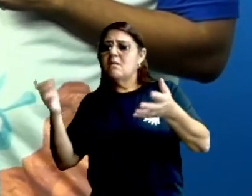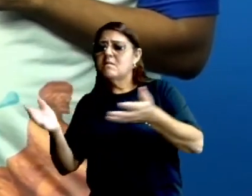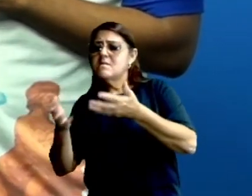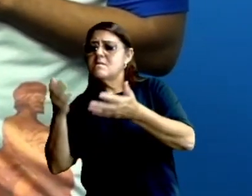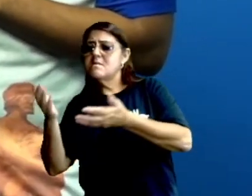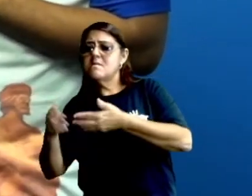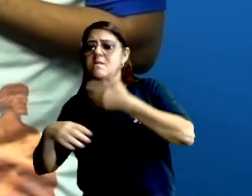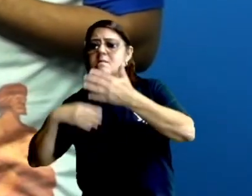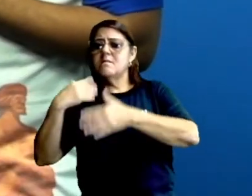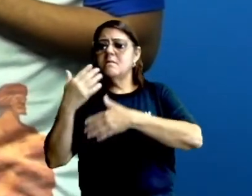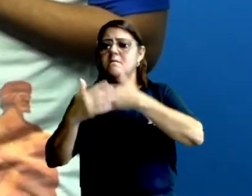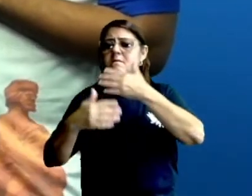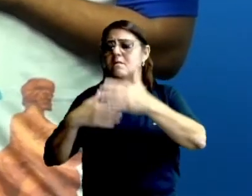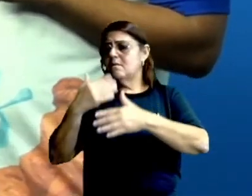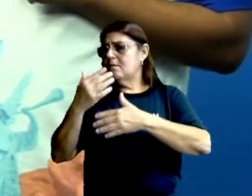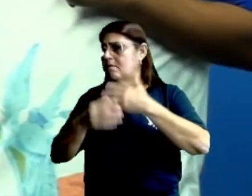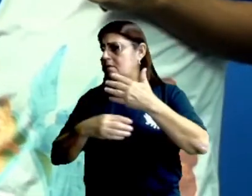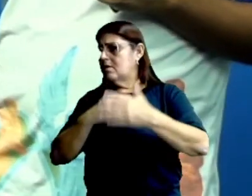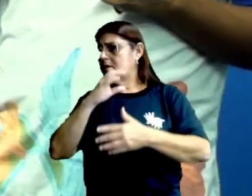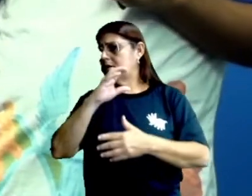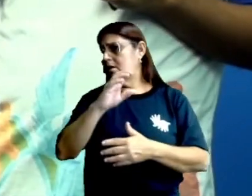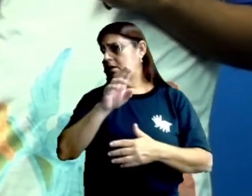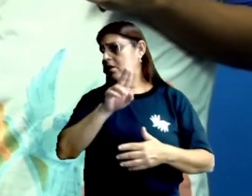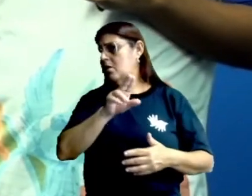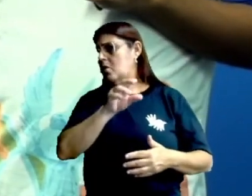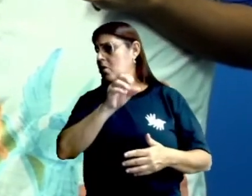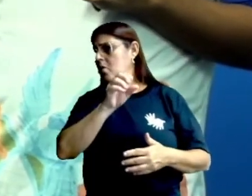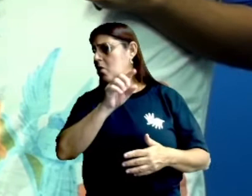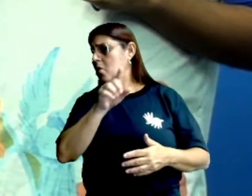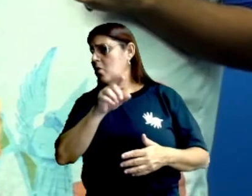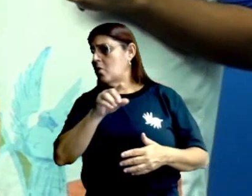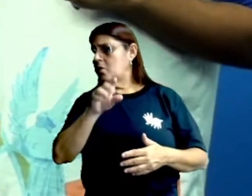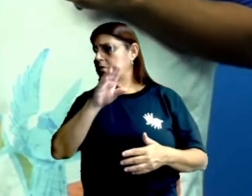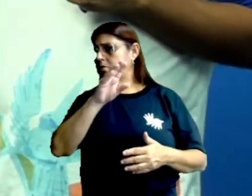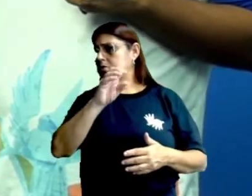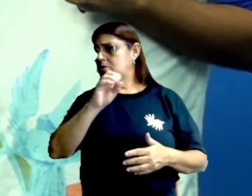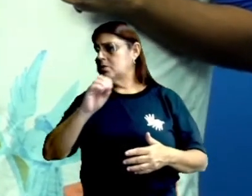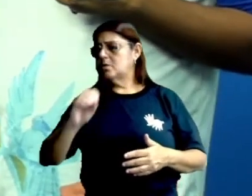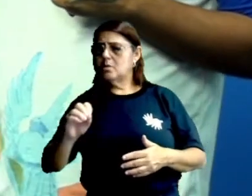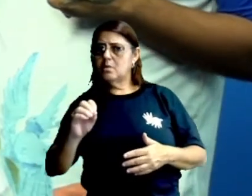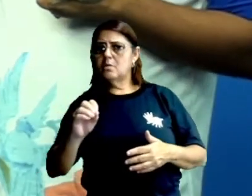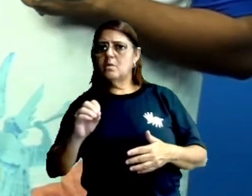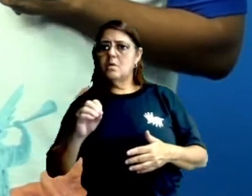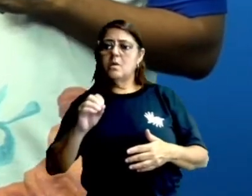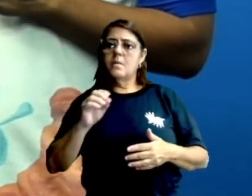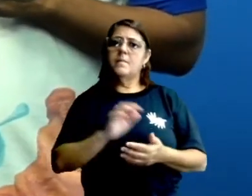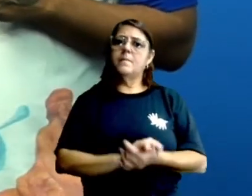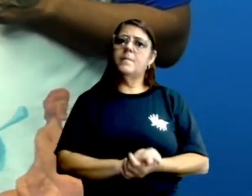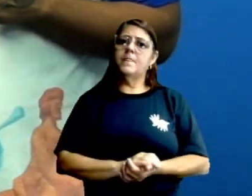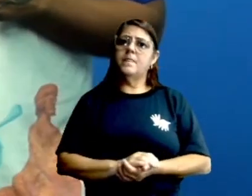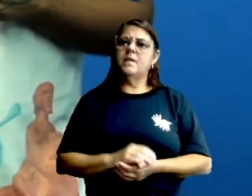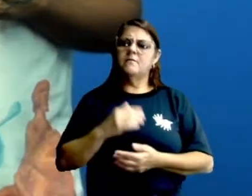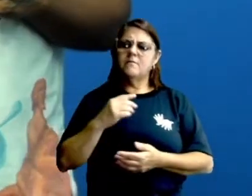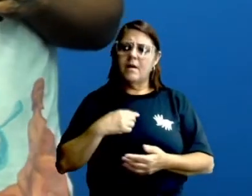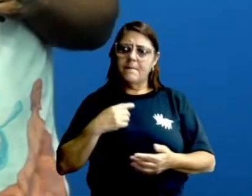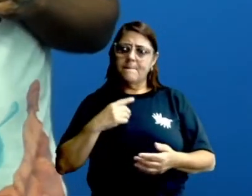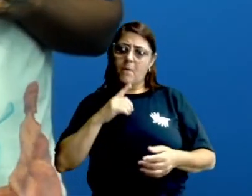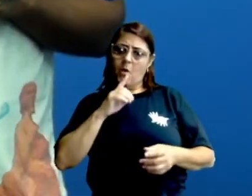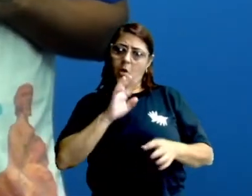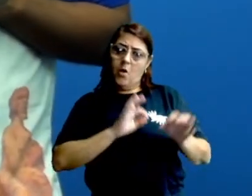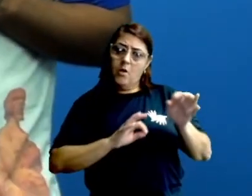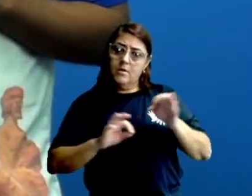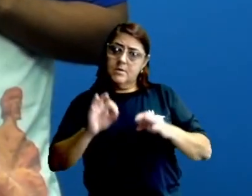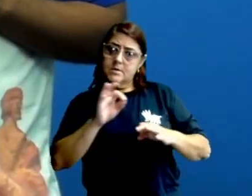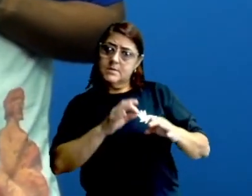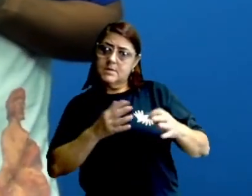vai se desenvolvendo nessa região de Cusco por meio da conquista militar, né? Militarmente eles vão dominando o